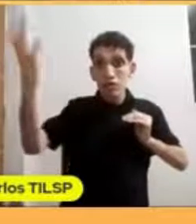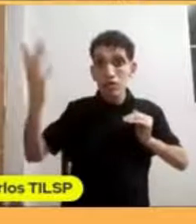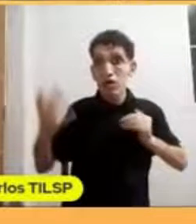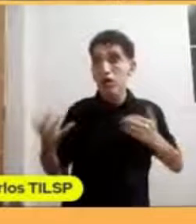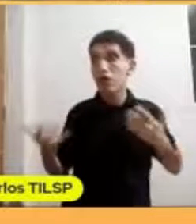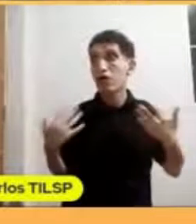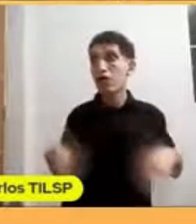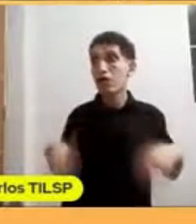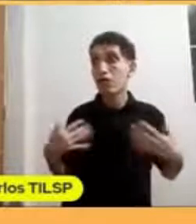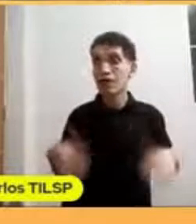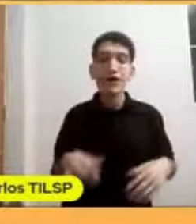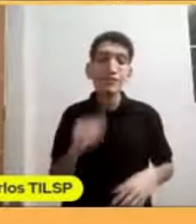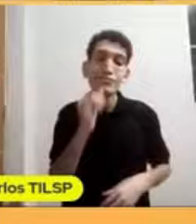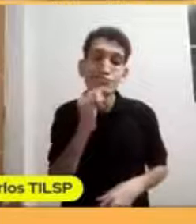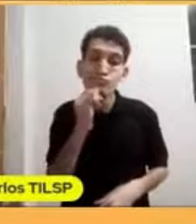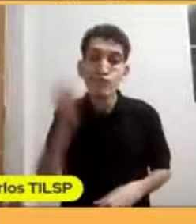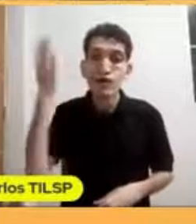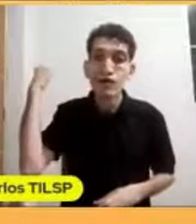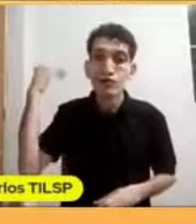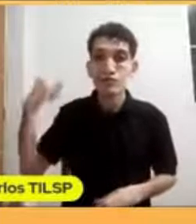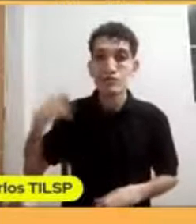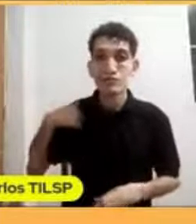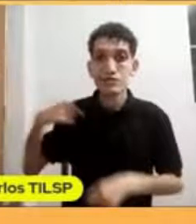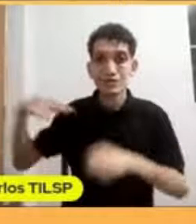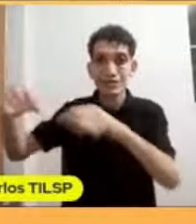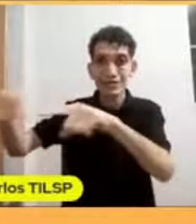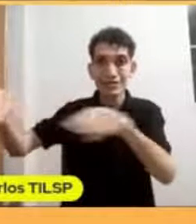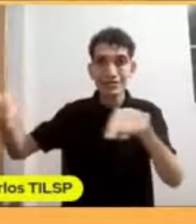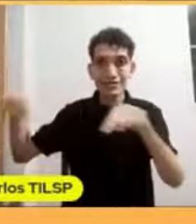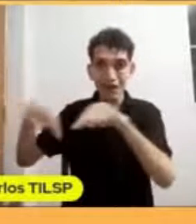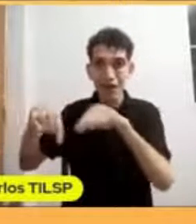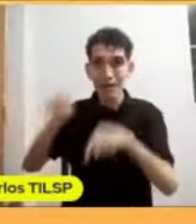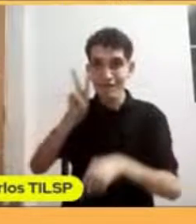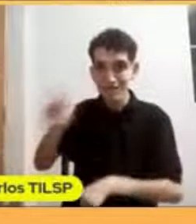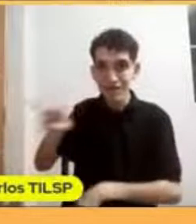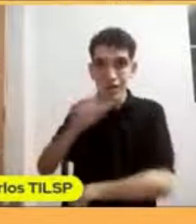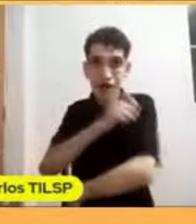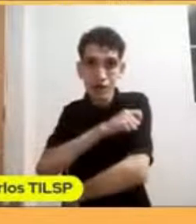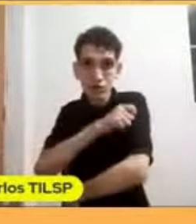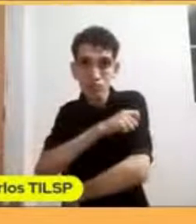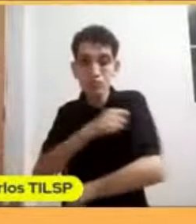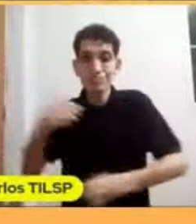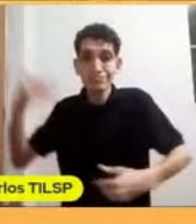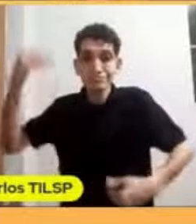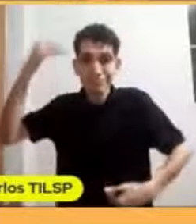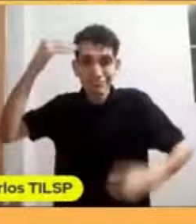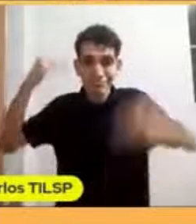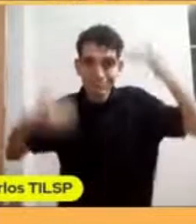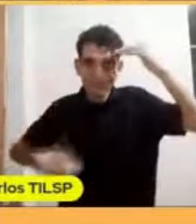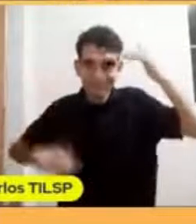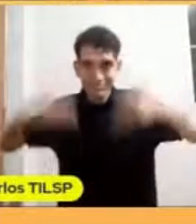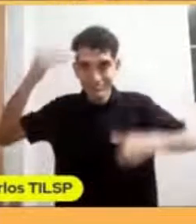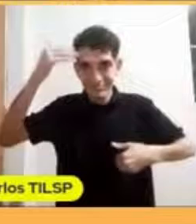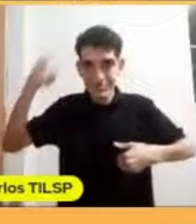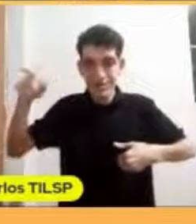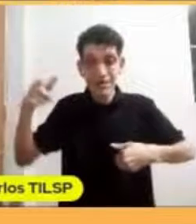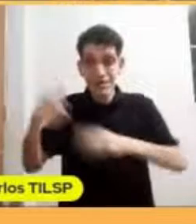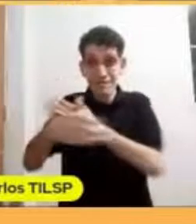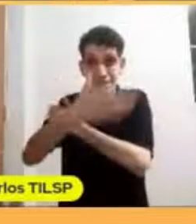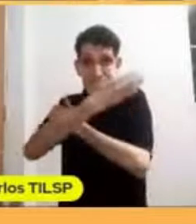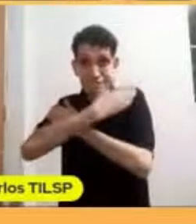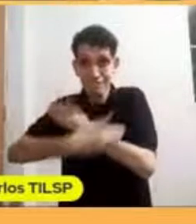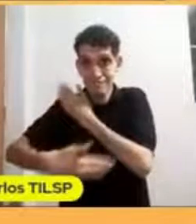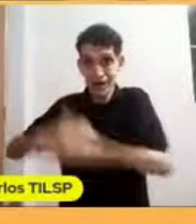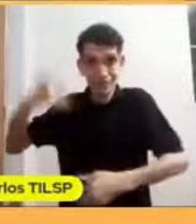vamos supor, uma pessoa que não tinha movimento nenhum no braço, nem nas pernas, e ela tinha que usar o computador.